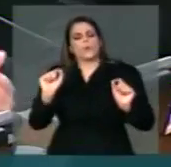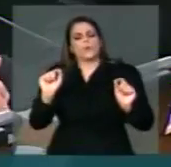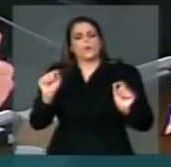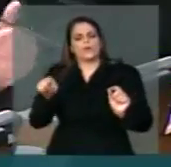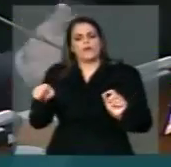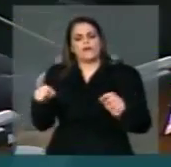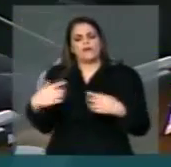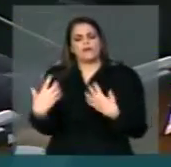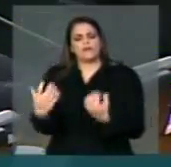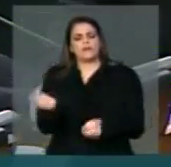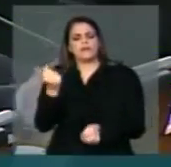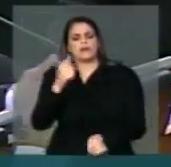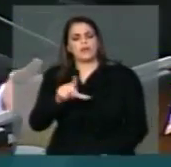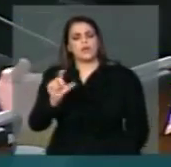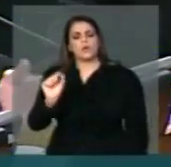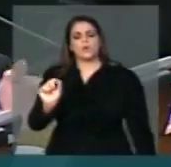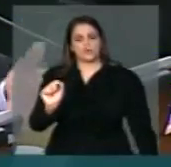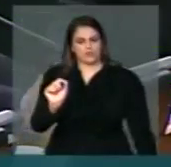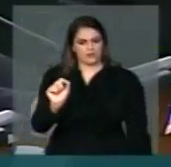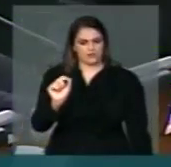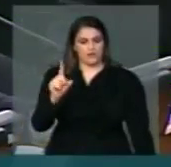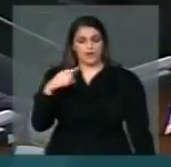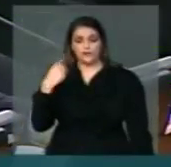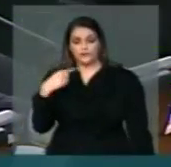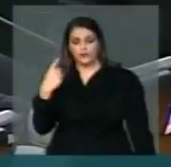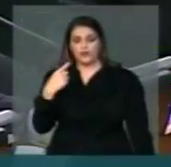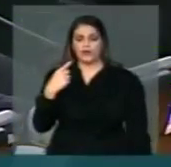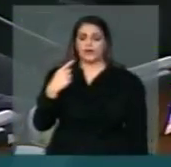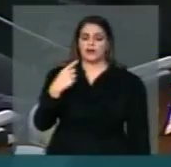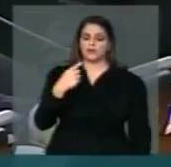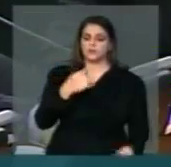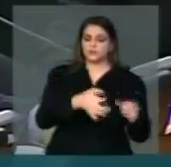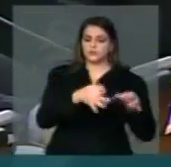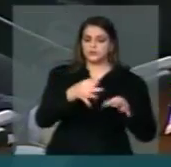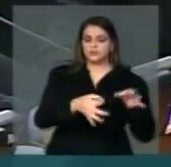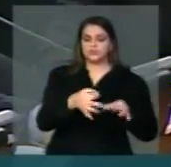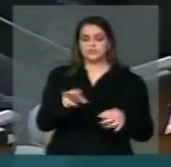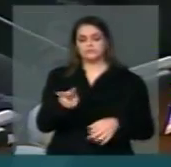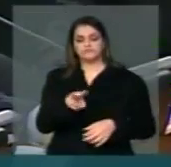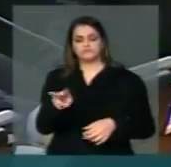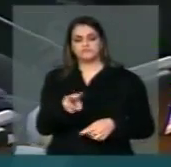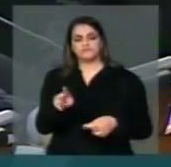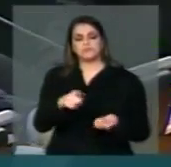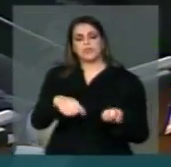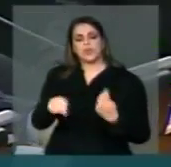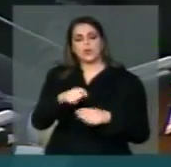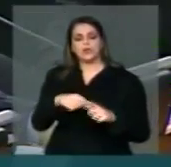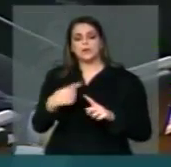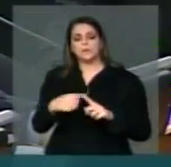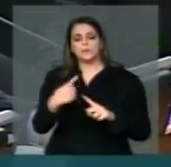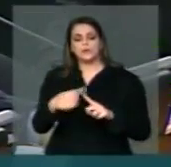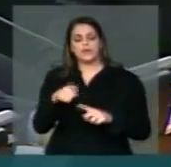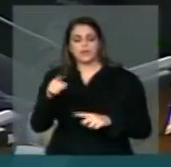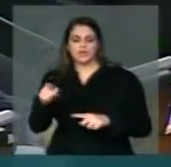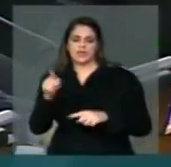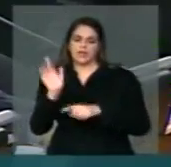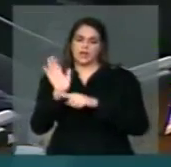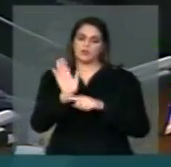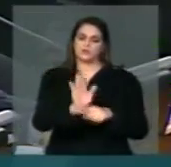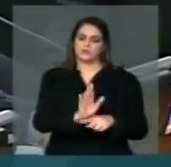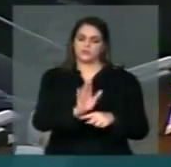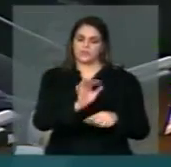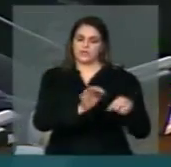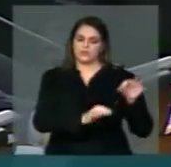entre os advogados ou o delator e a justiça, para que ele pudesse, em vez de colaborar com o andamento